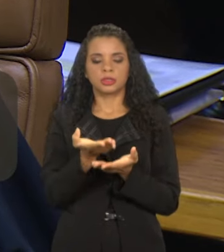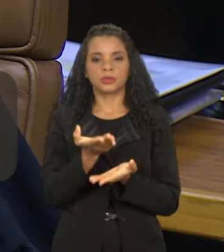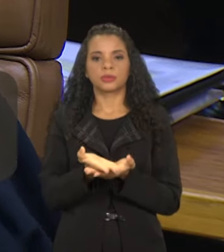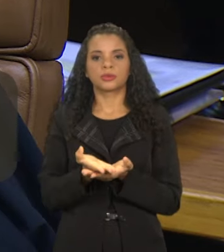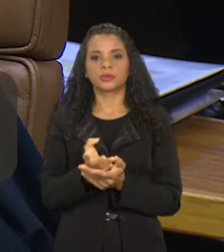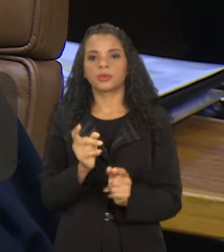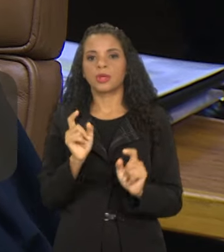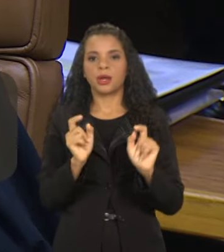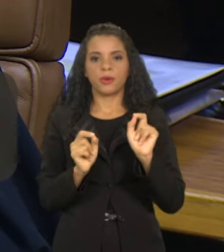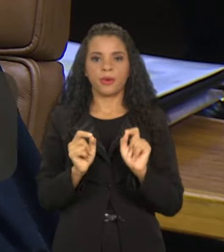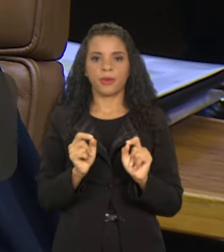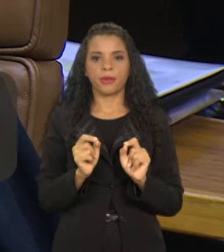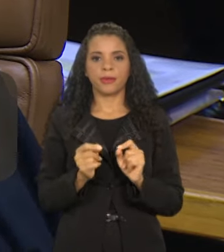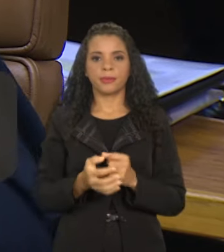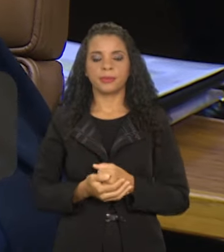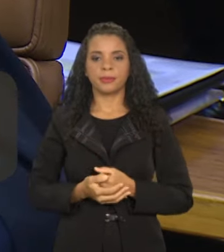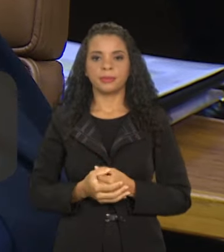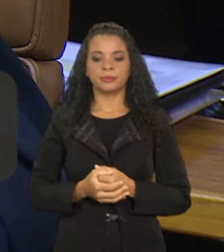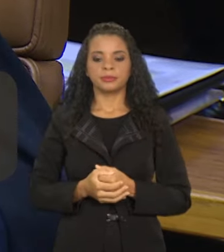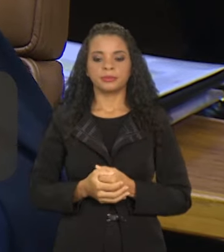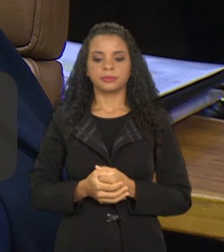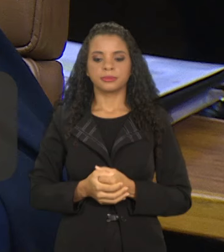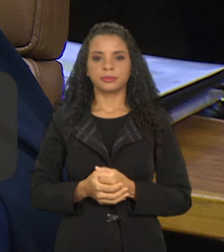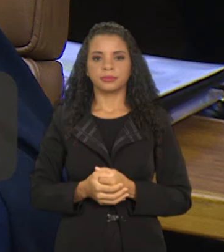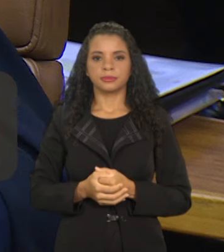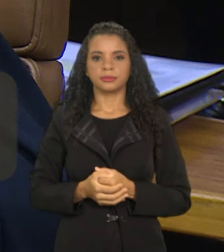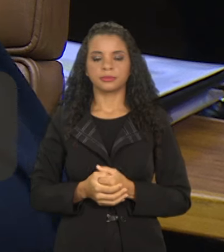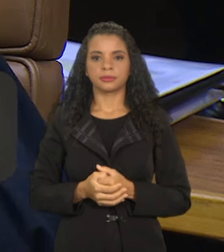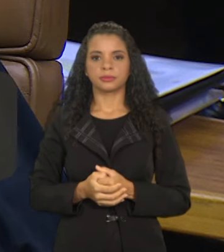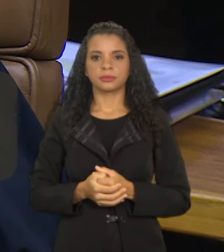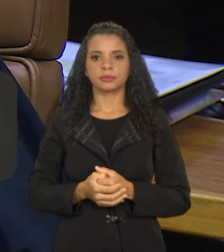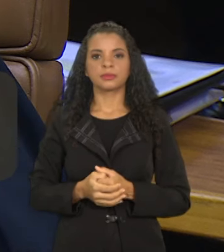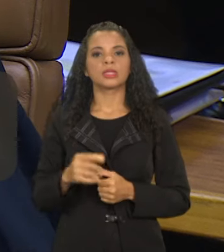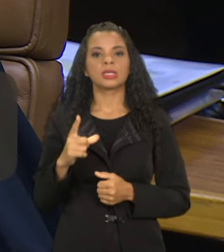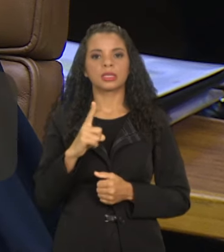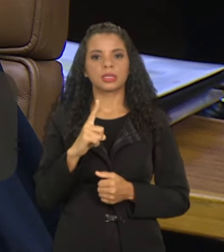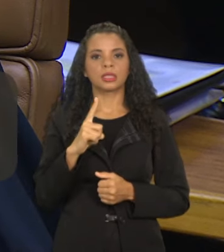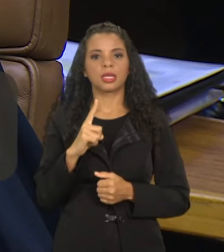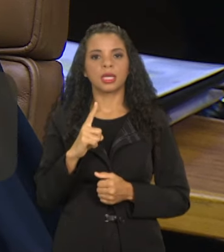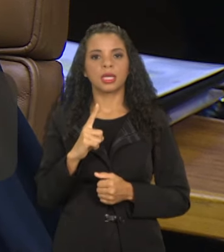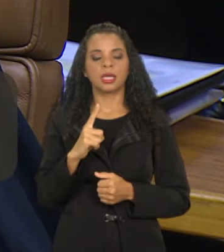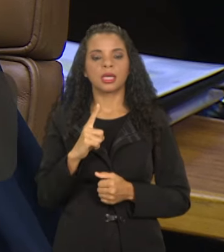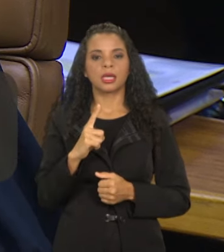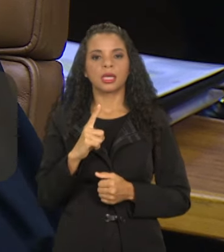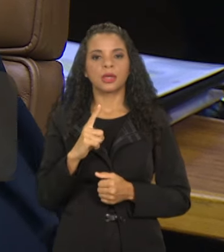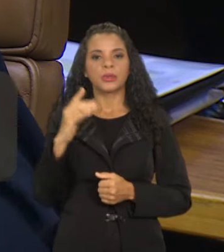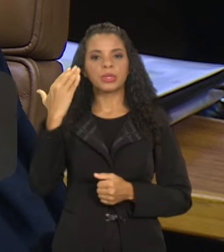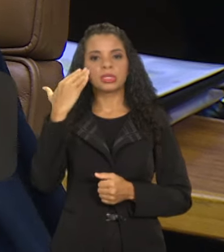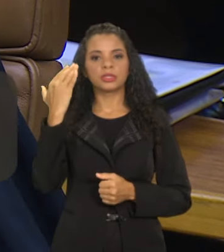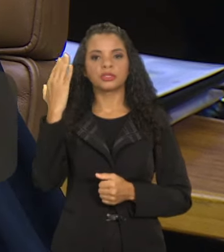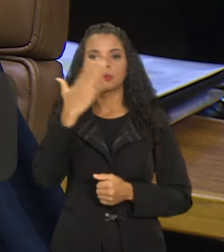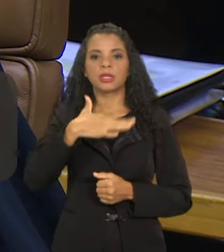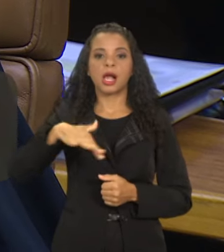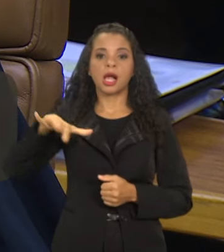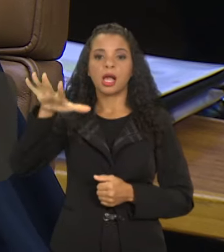a esse quadro mais atual dessas vacinas por todo o planeta,